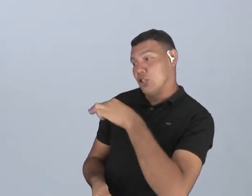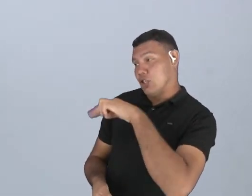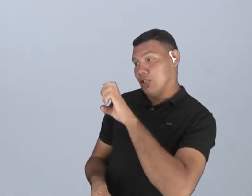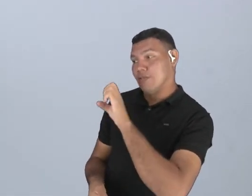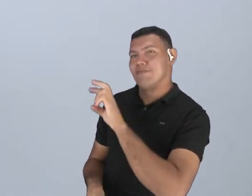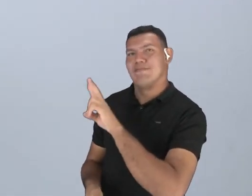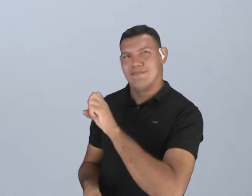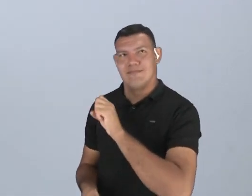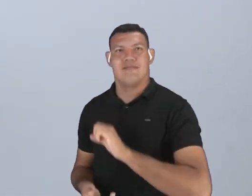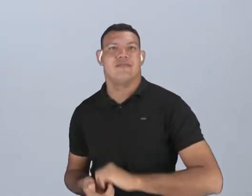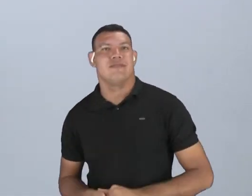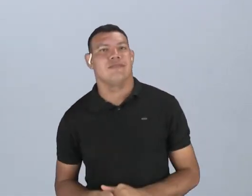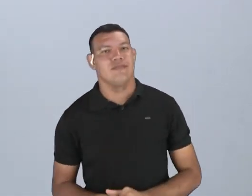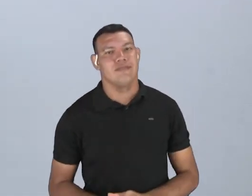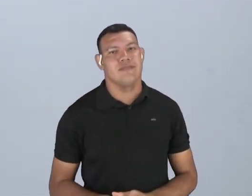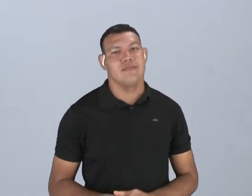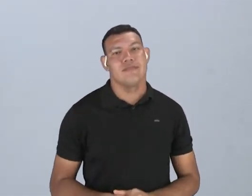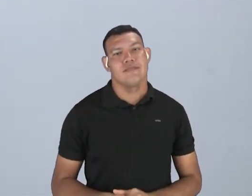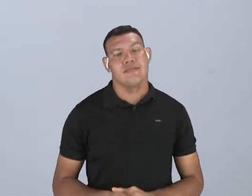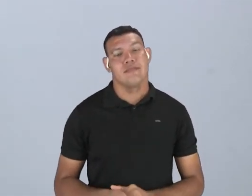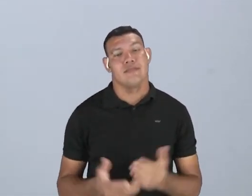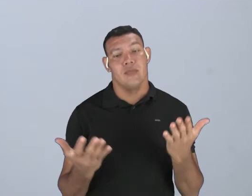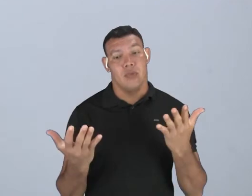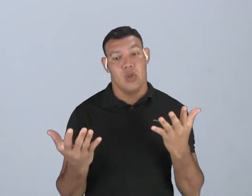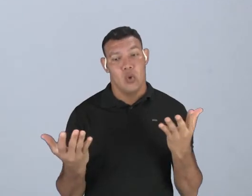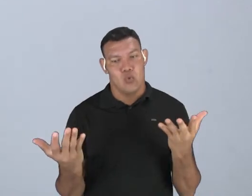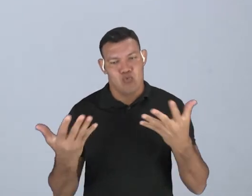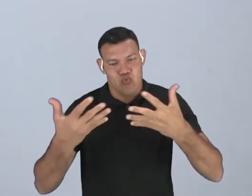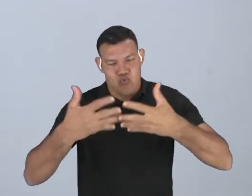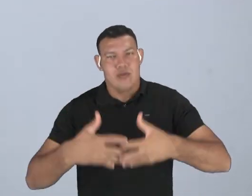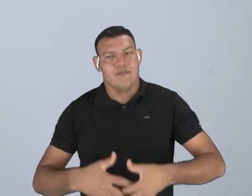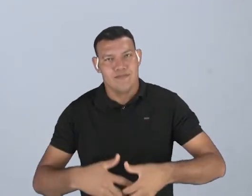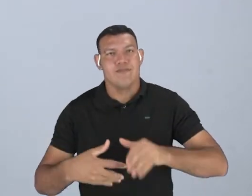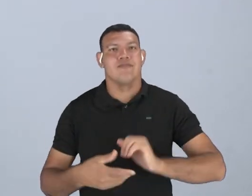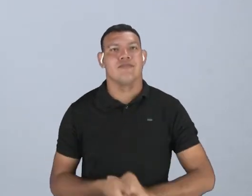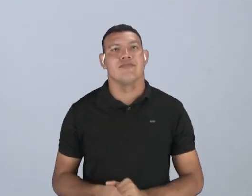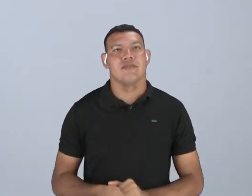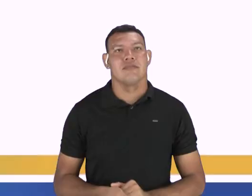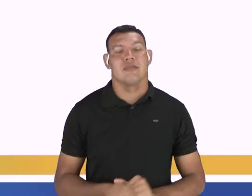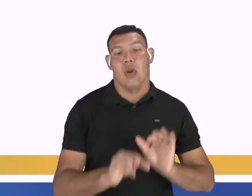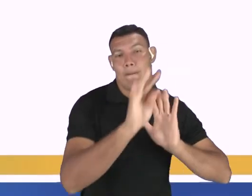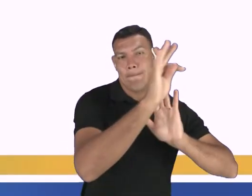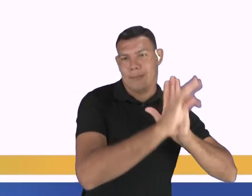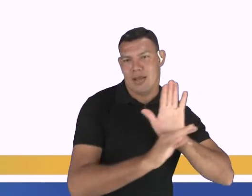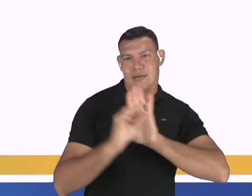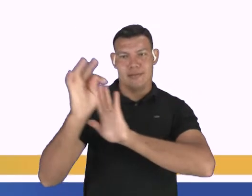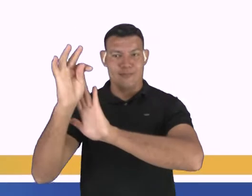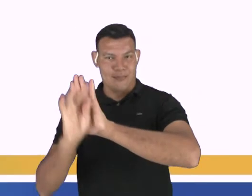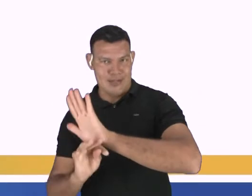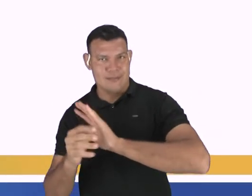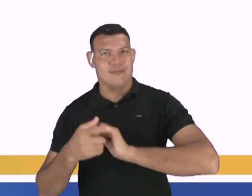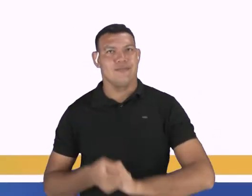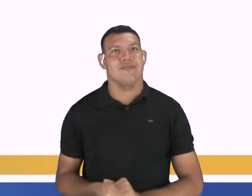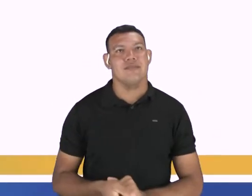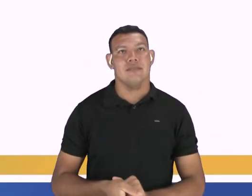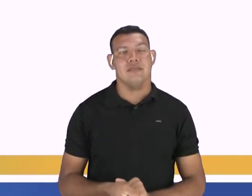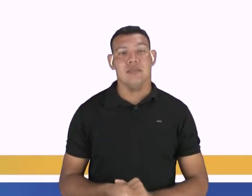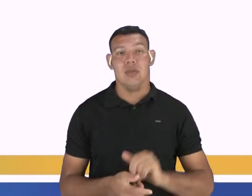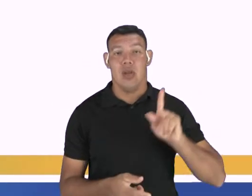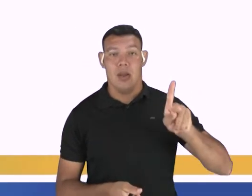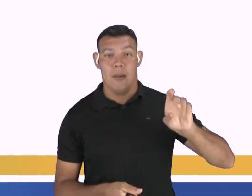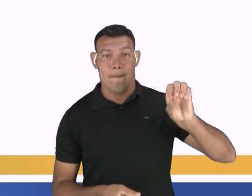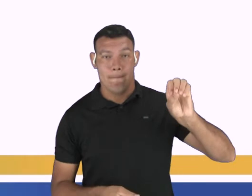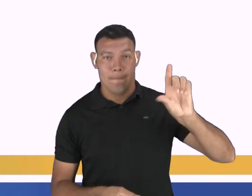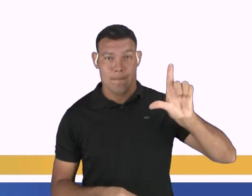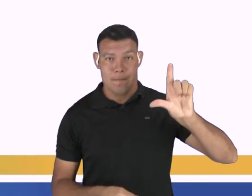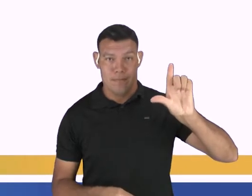intertextualidade existente nessa tirinha. Mais uma vez, teorizando. A polifonia linguística, ou